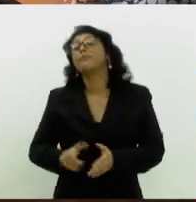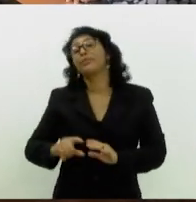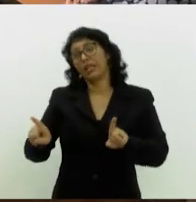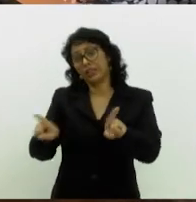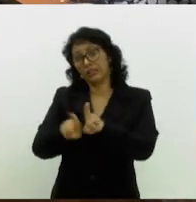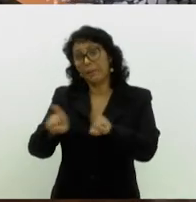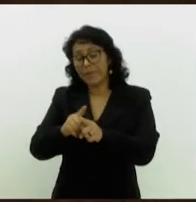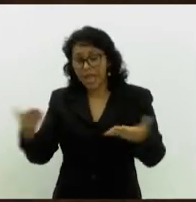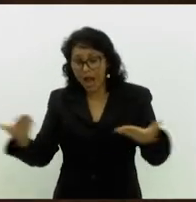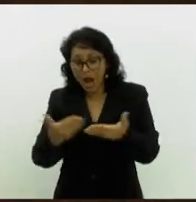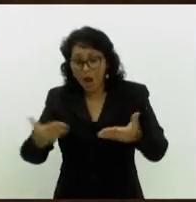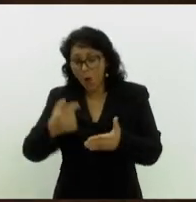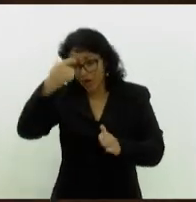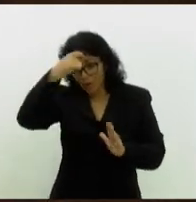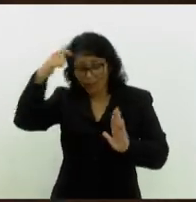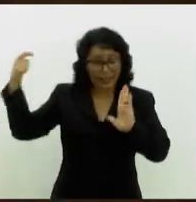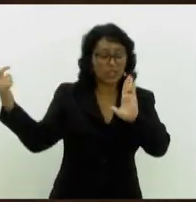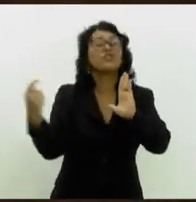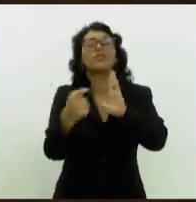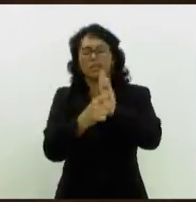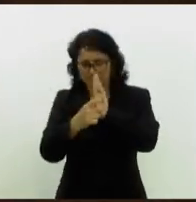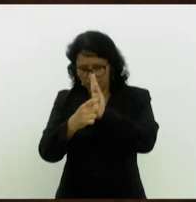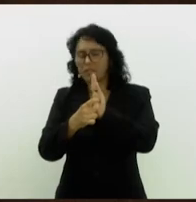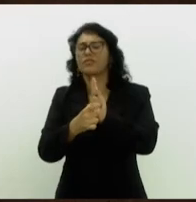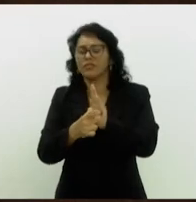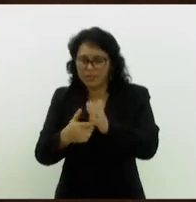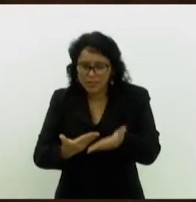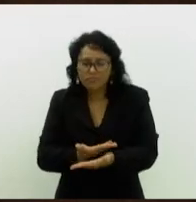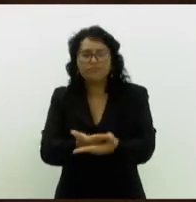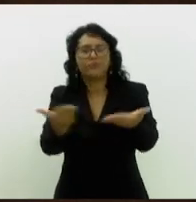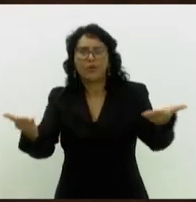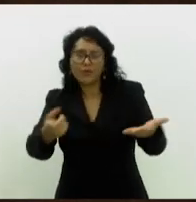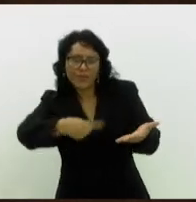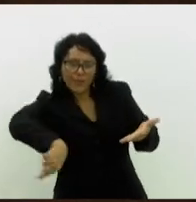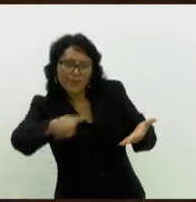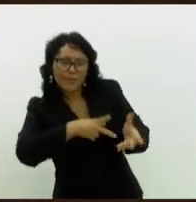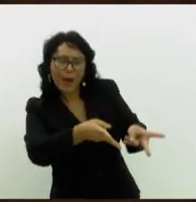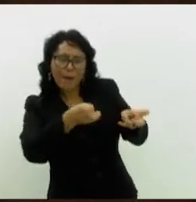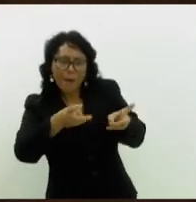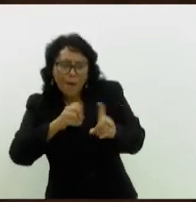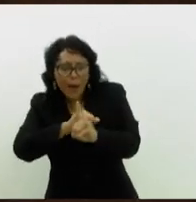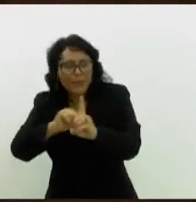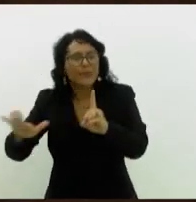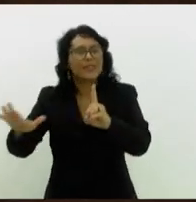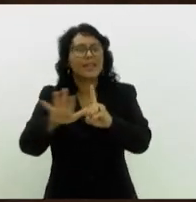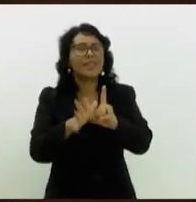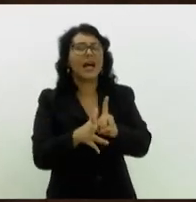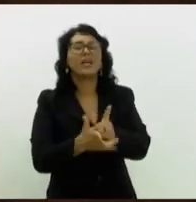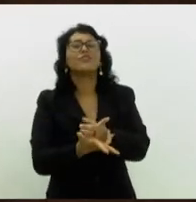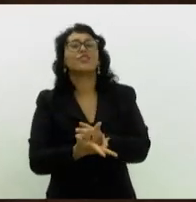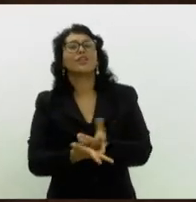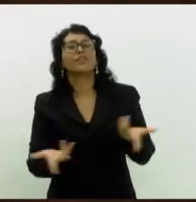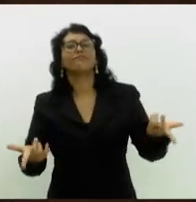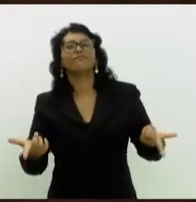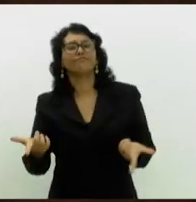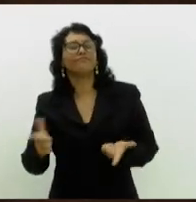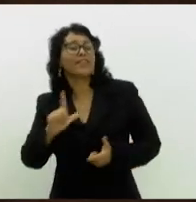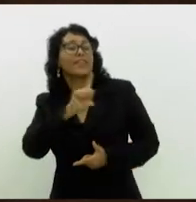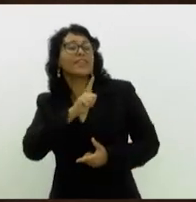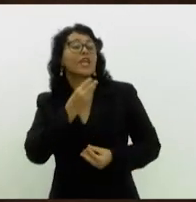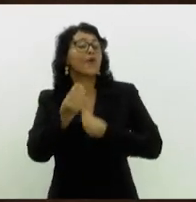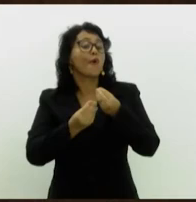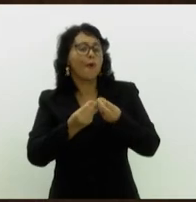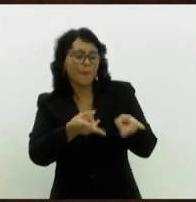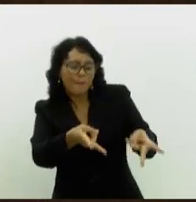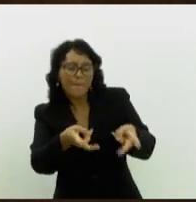artificial deputada tiu tem uma série de dicas tipo assim às vezes não coincide